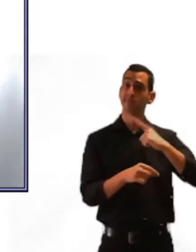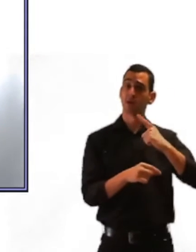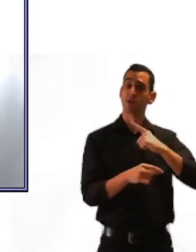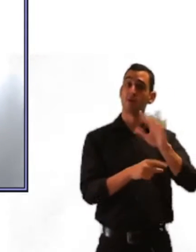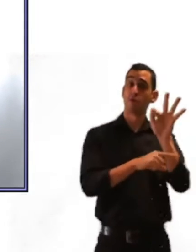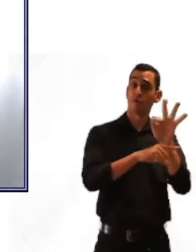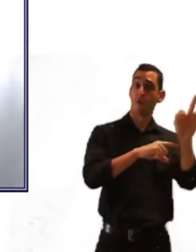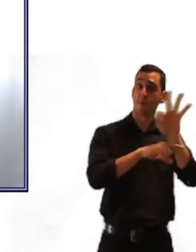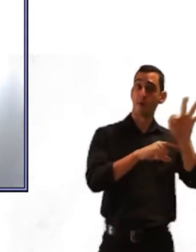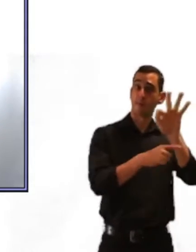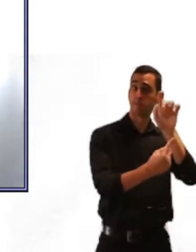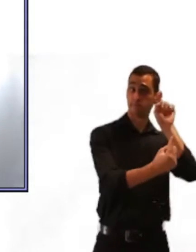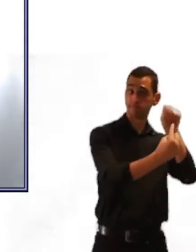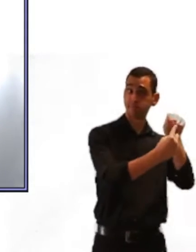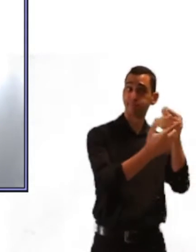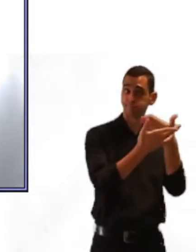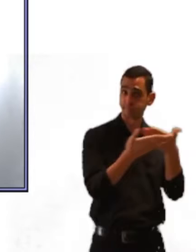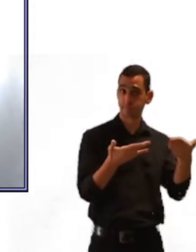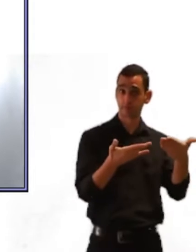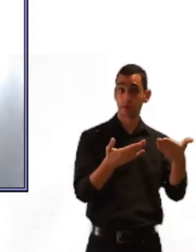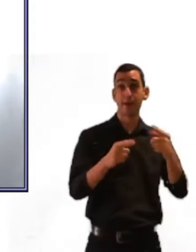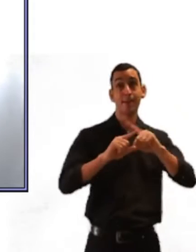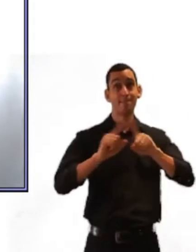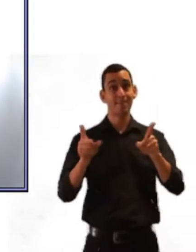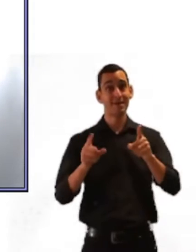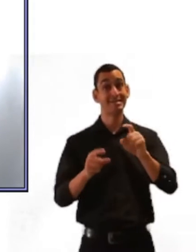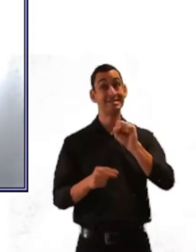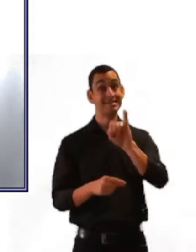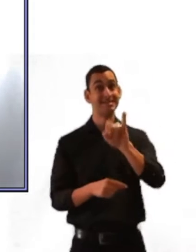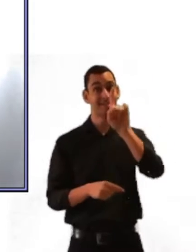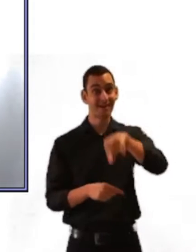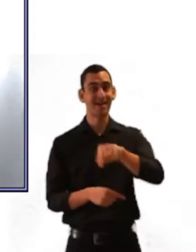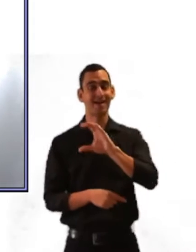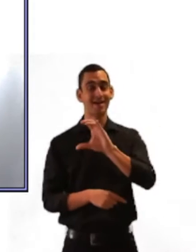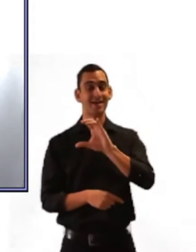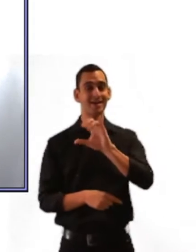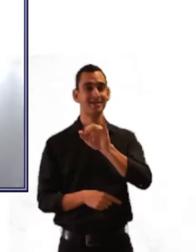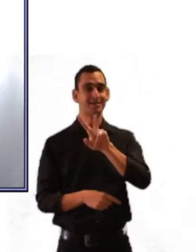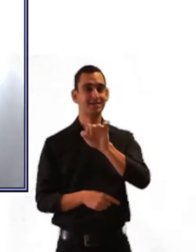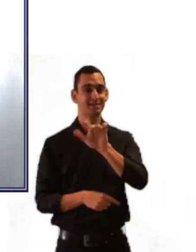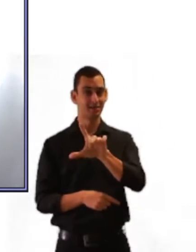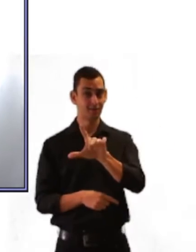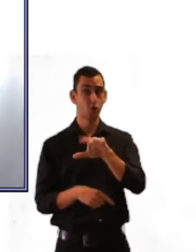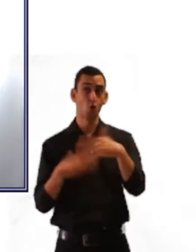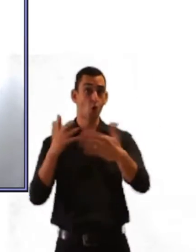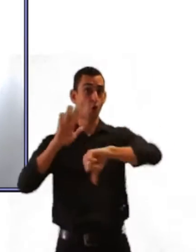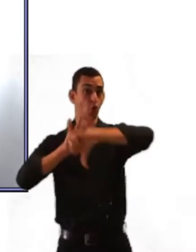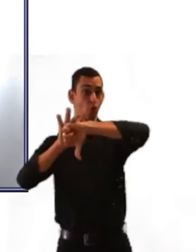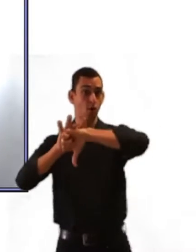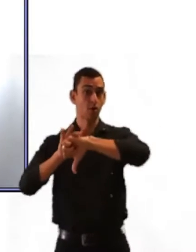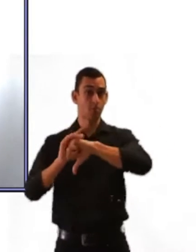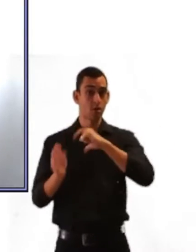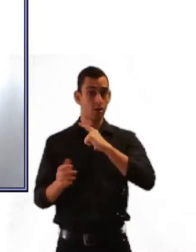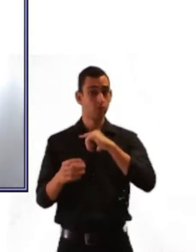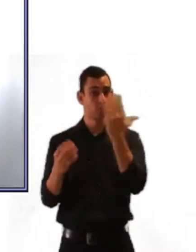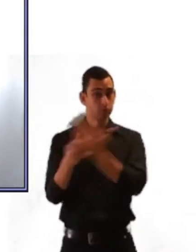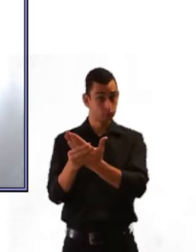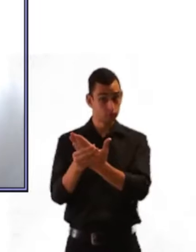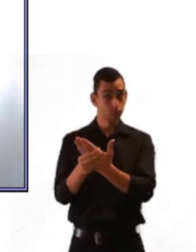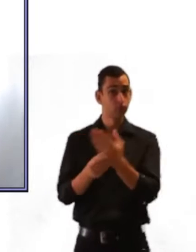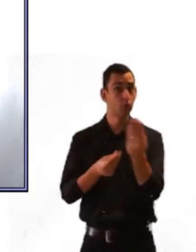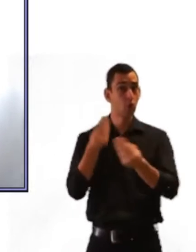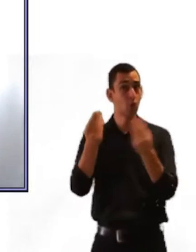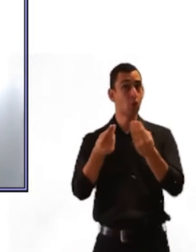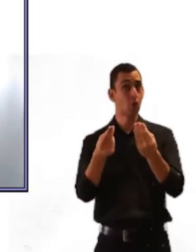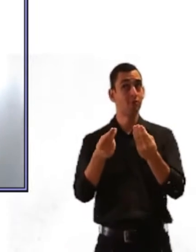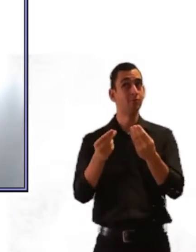os bens jurídicos tutelados serem mais relevantes, o juiz teria que se ater a uma verdade material.